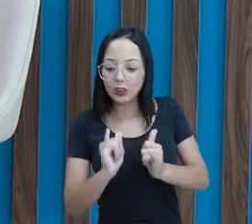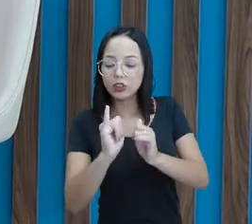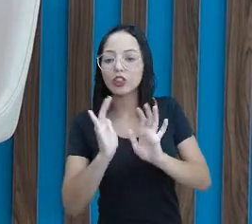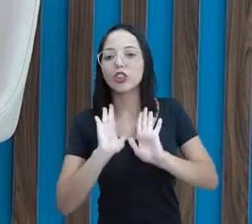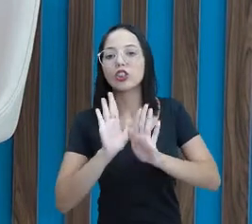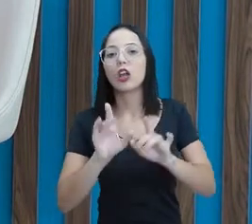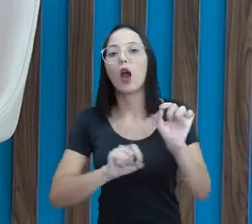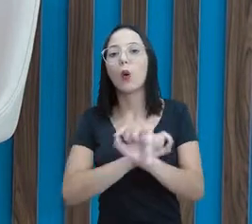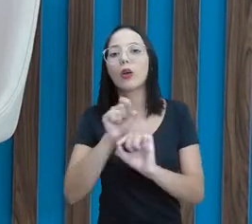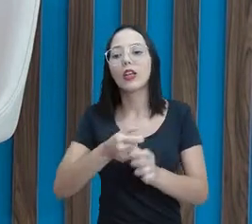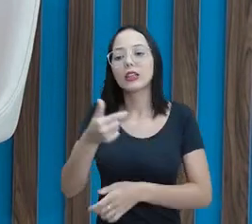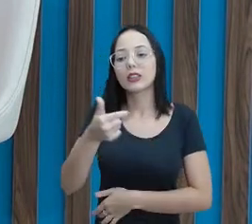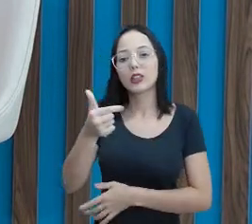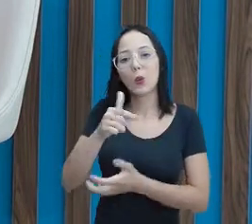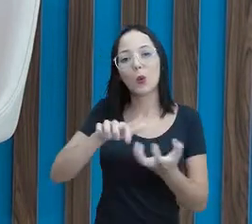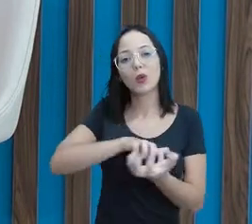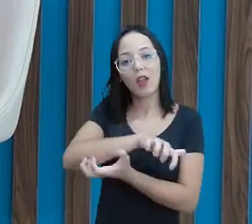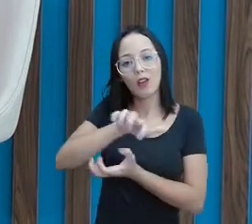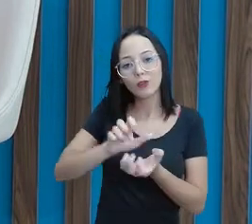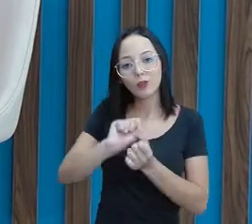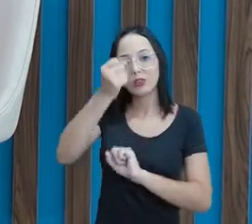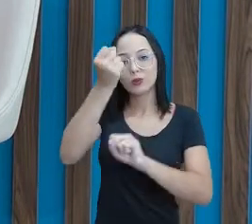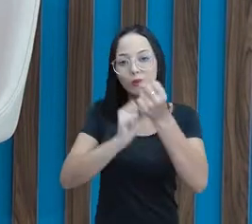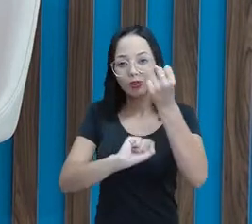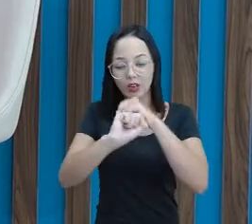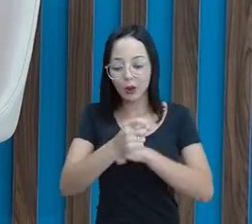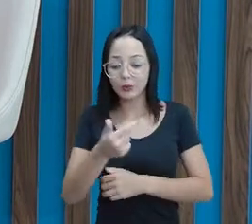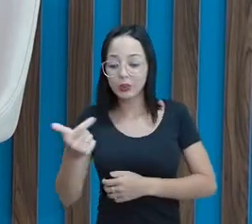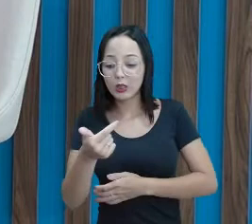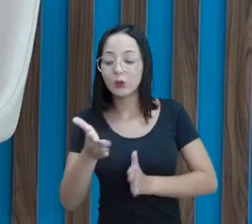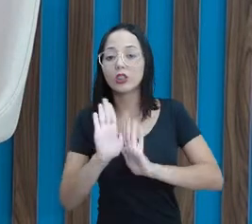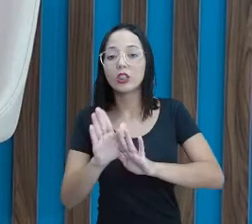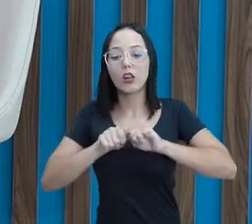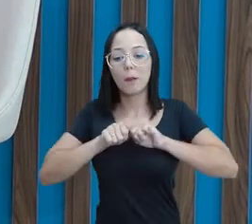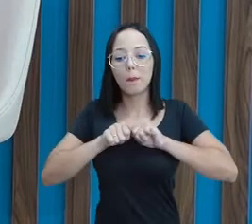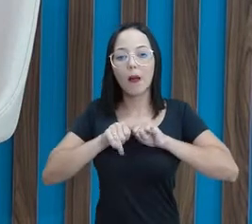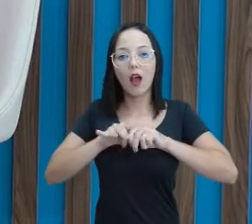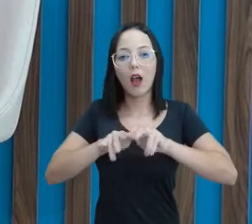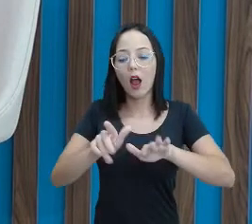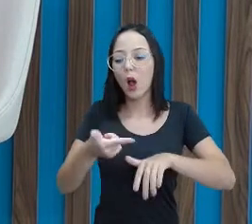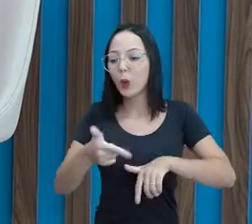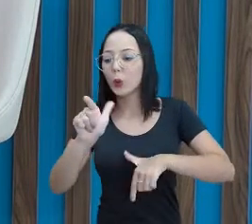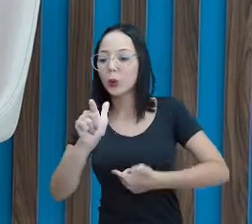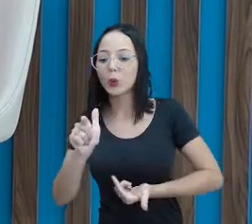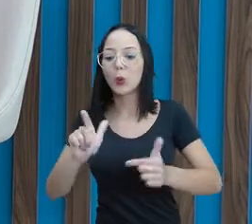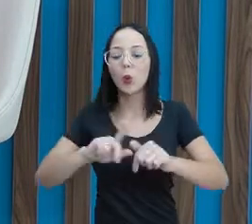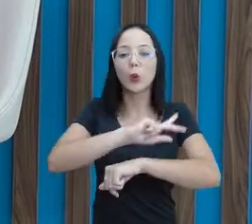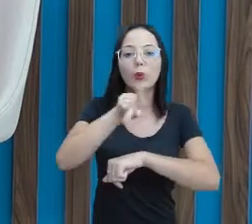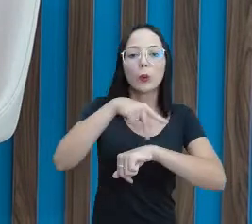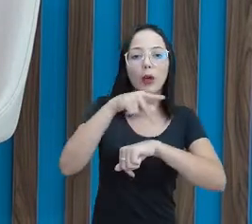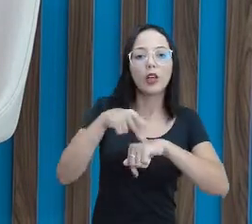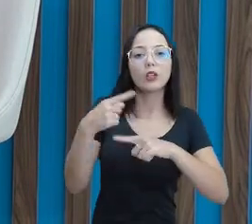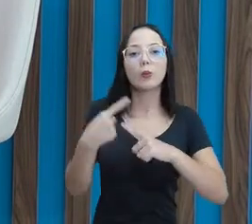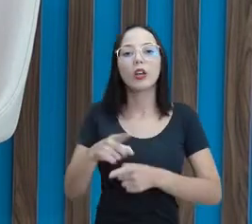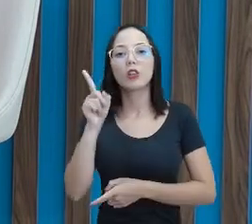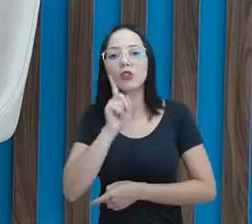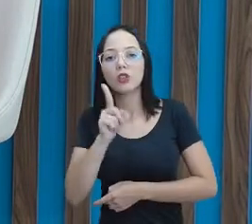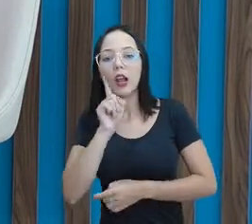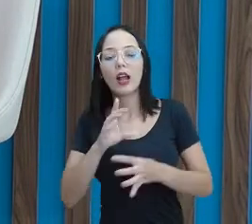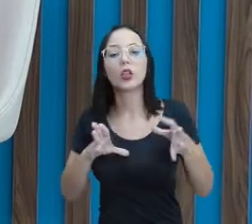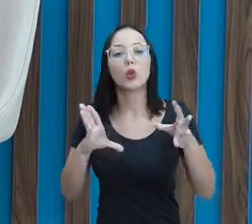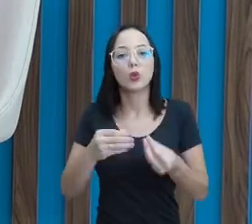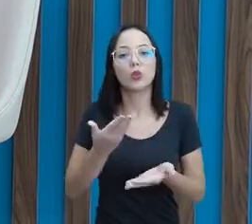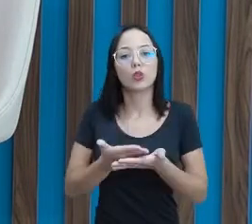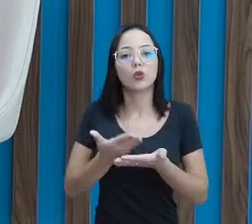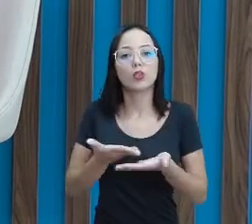uma segunda revolução industrial, que já vai se expandir para outros países, Estados Unidos, Japão, tudo isso a gente vai ver na nossa aulinha de hoje. Isso